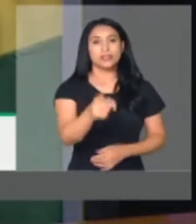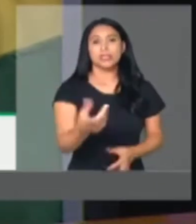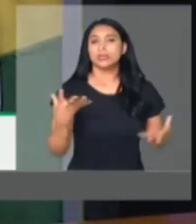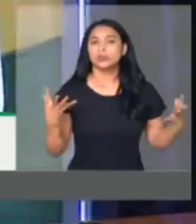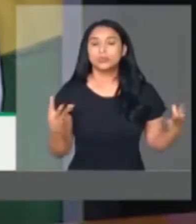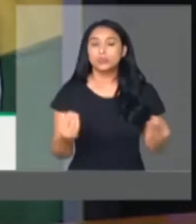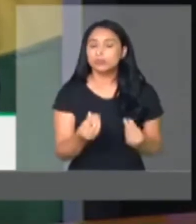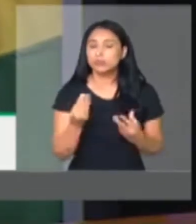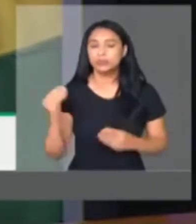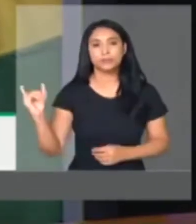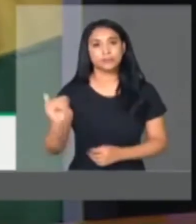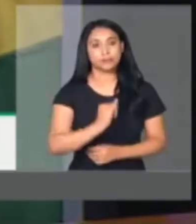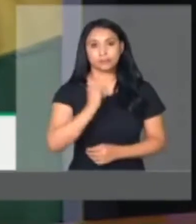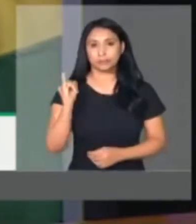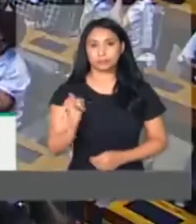tão importantes